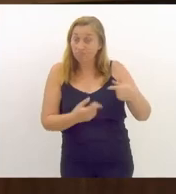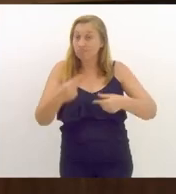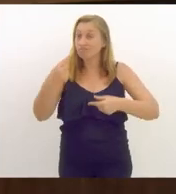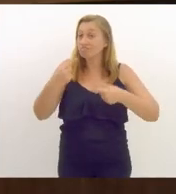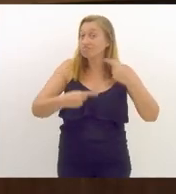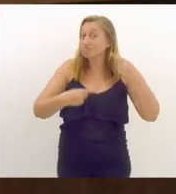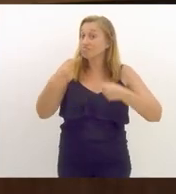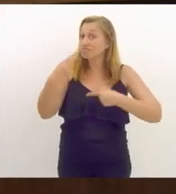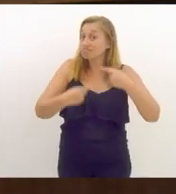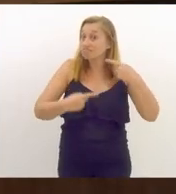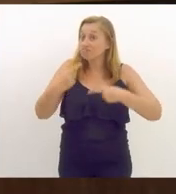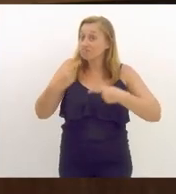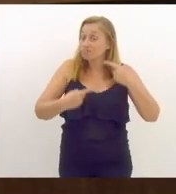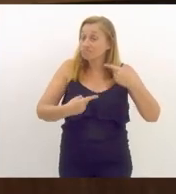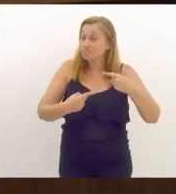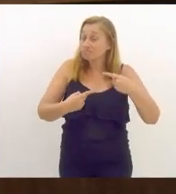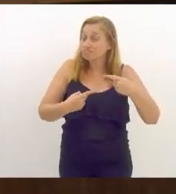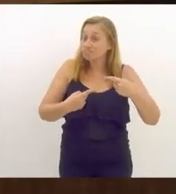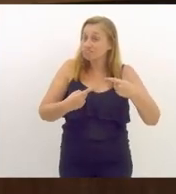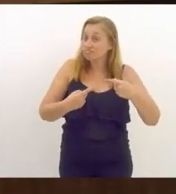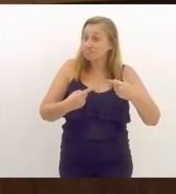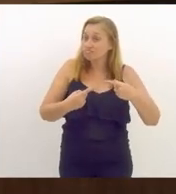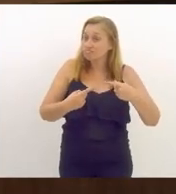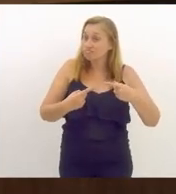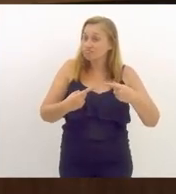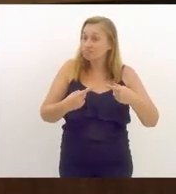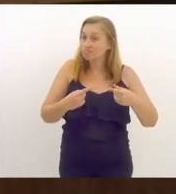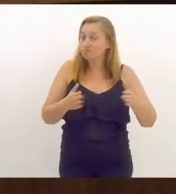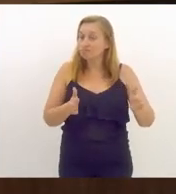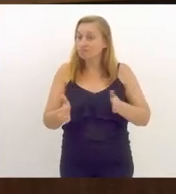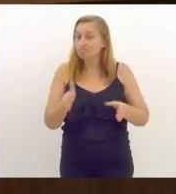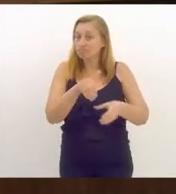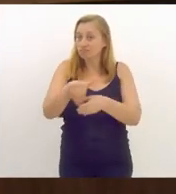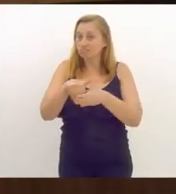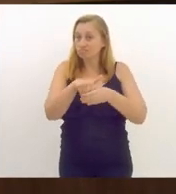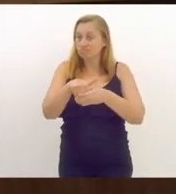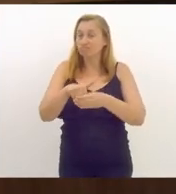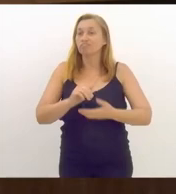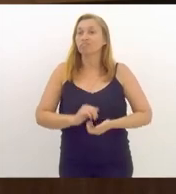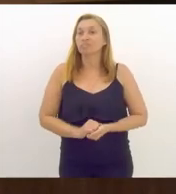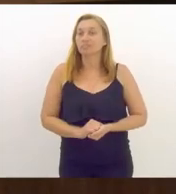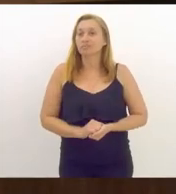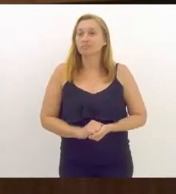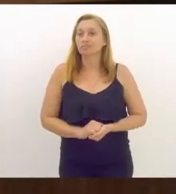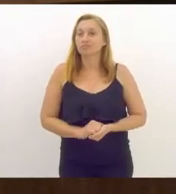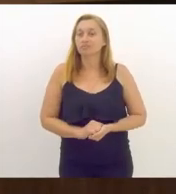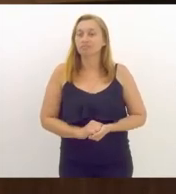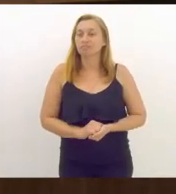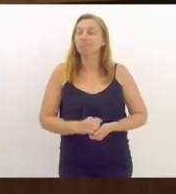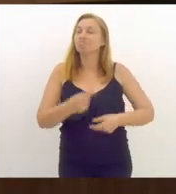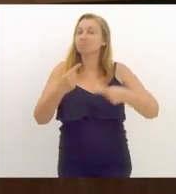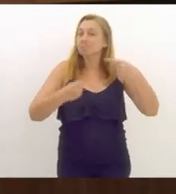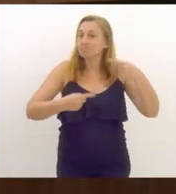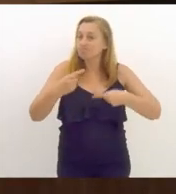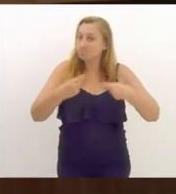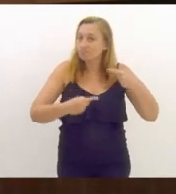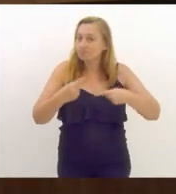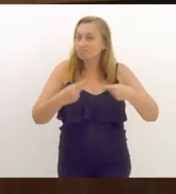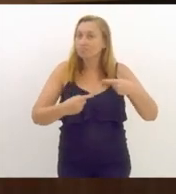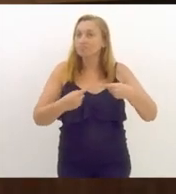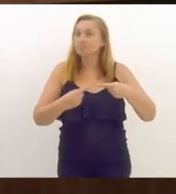discussão além do player eleitoral fundado recentemente mas uma discussão da